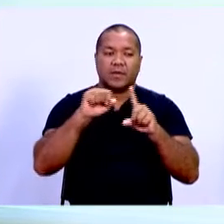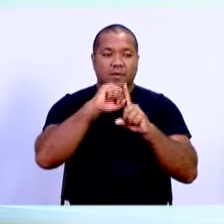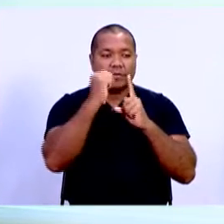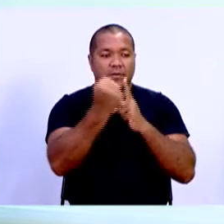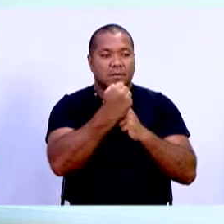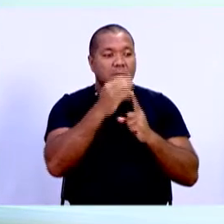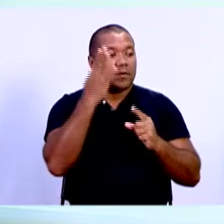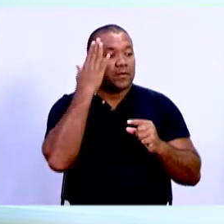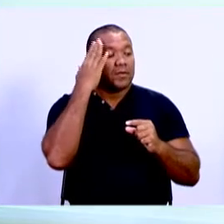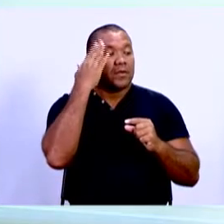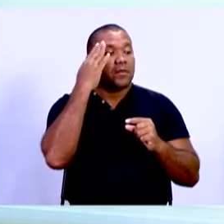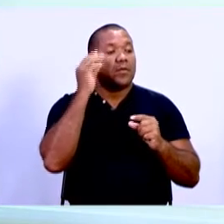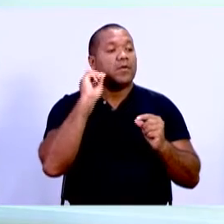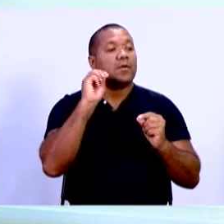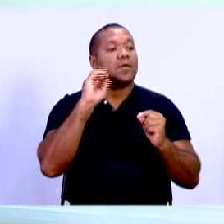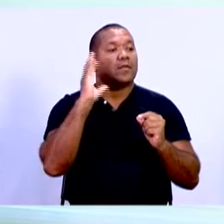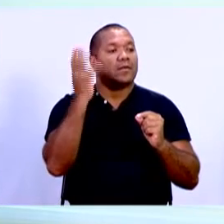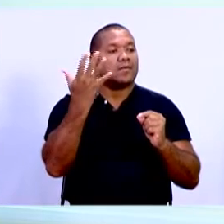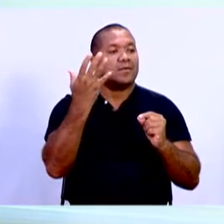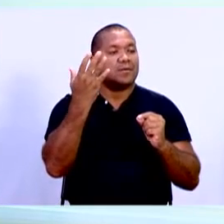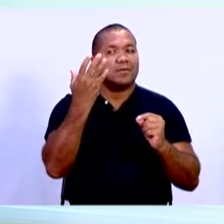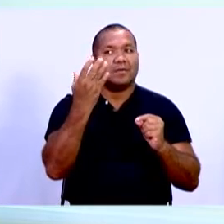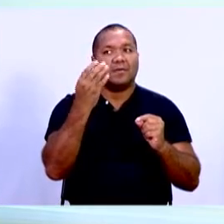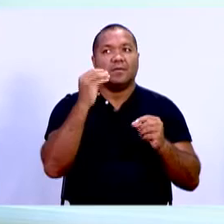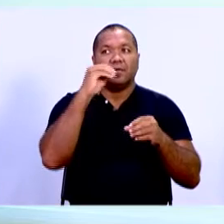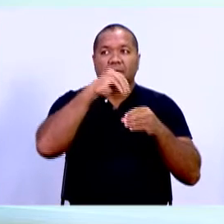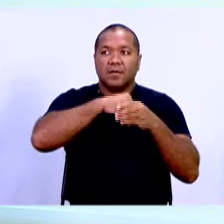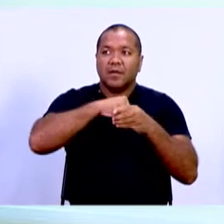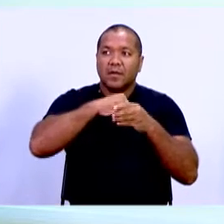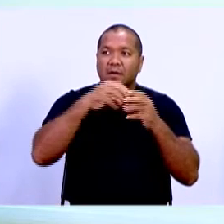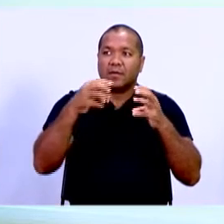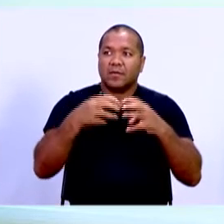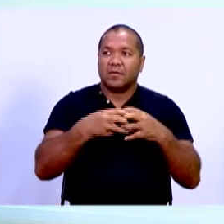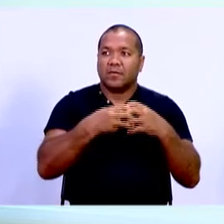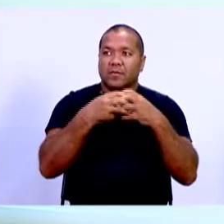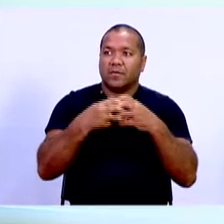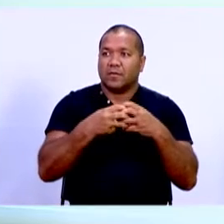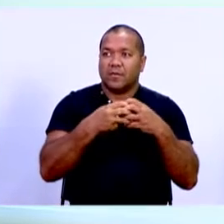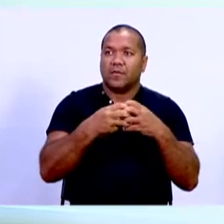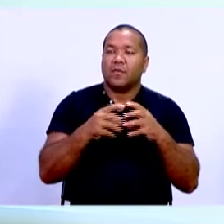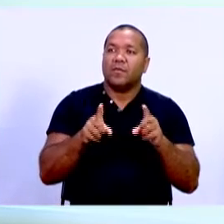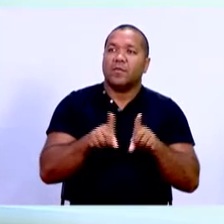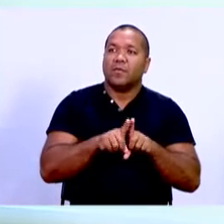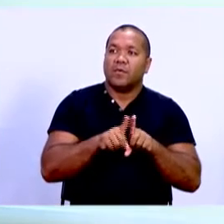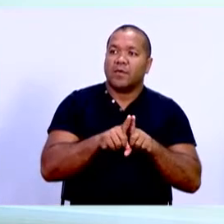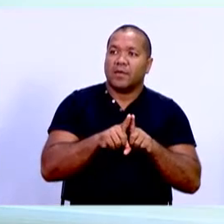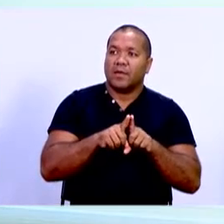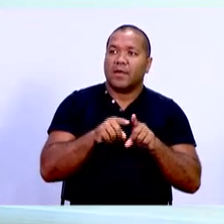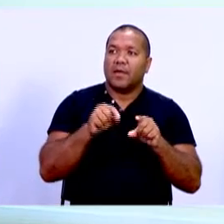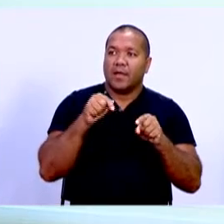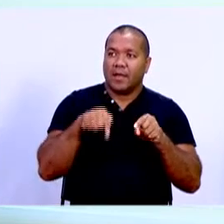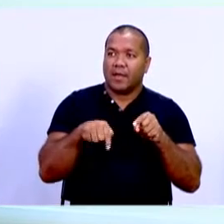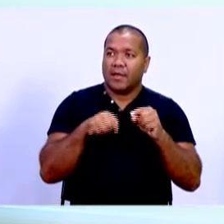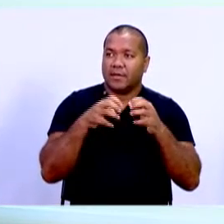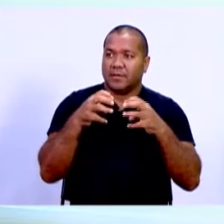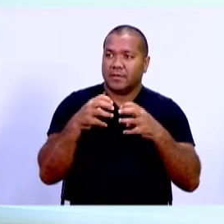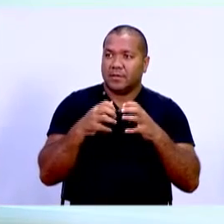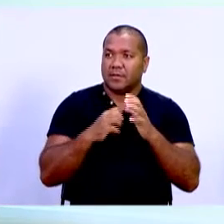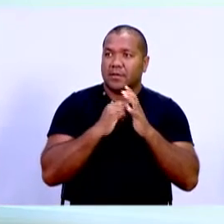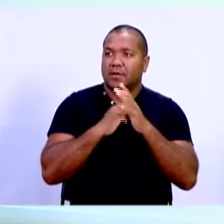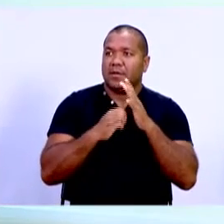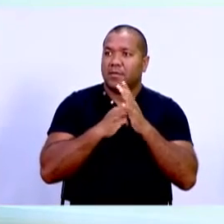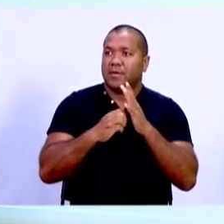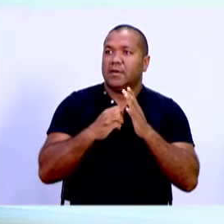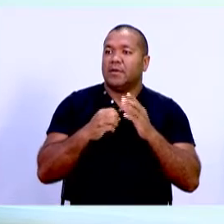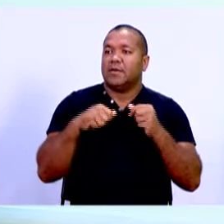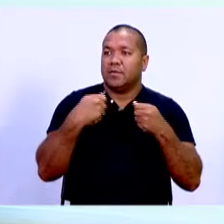sociedade possa saber também o que está acontecendo aqui no IFRO, porque, afinal de contas, a instituição deve isso à sociedade.